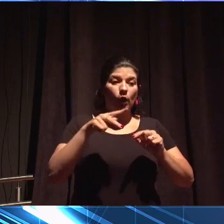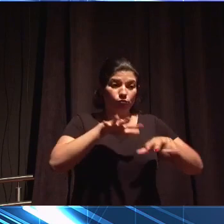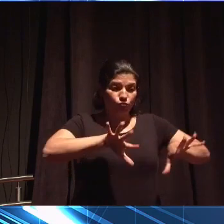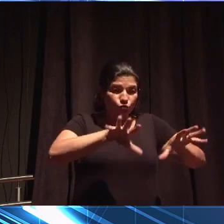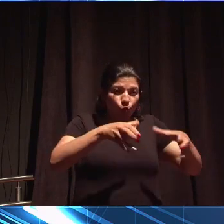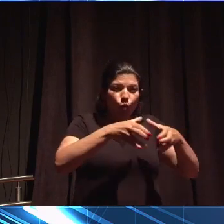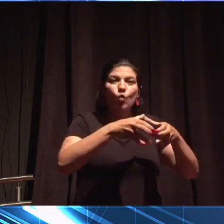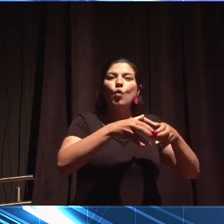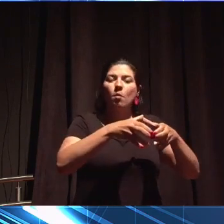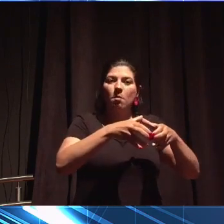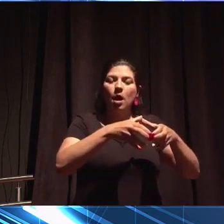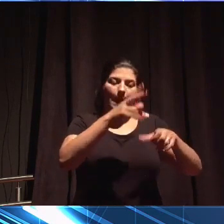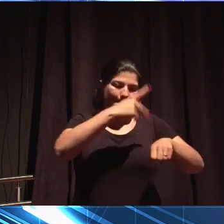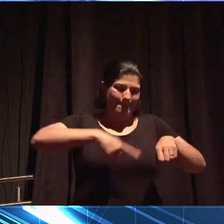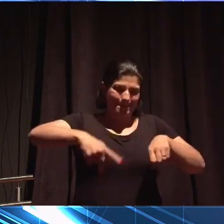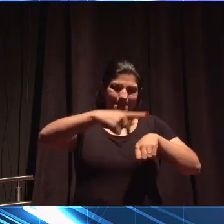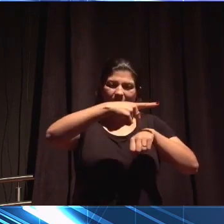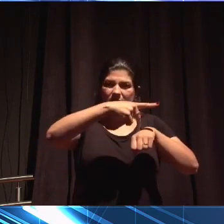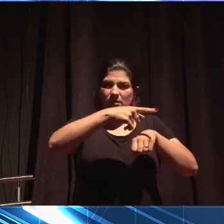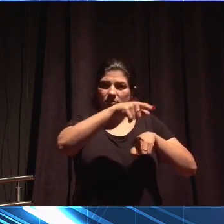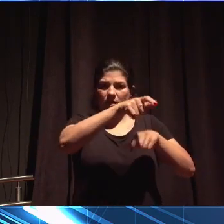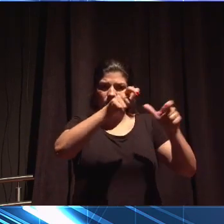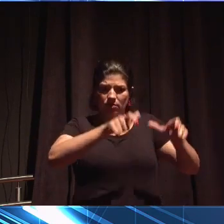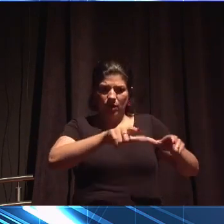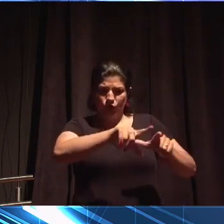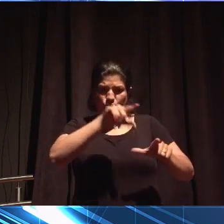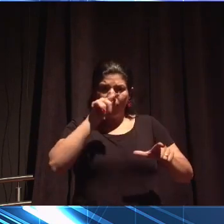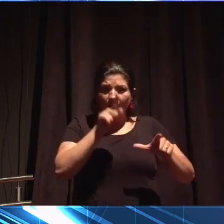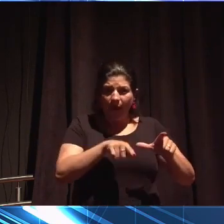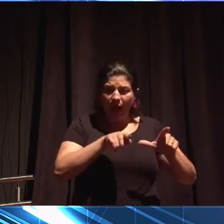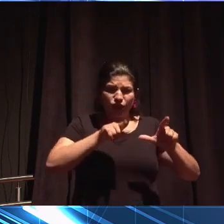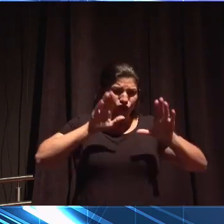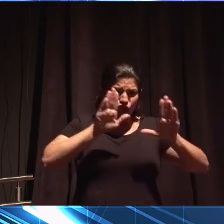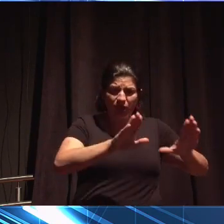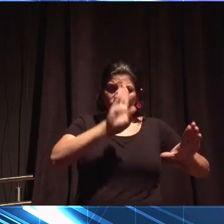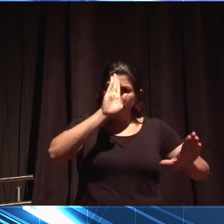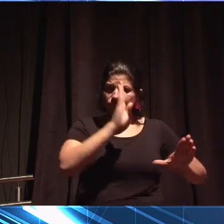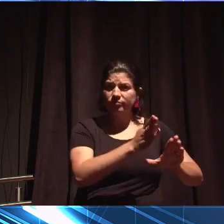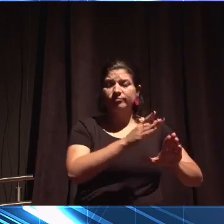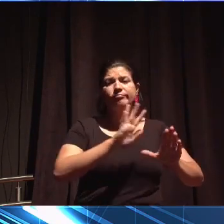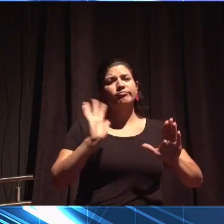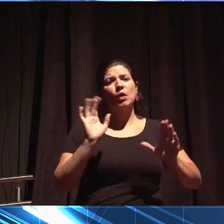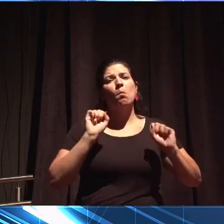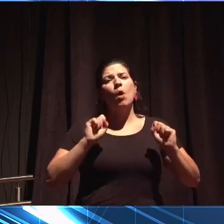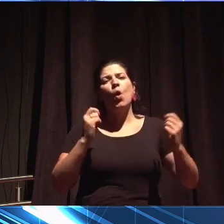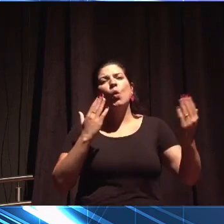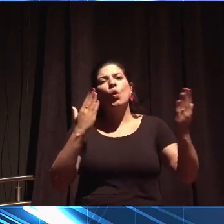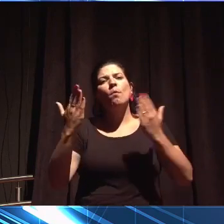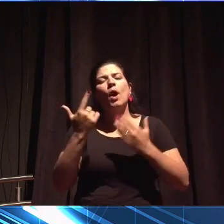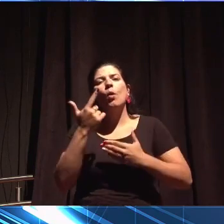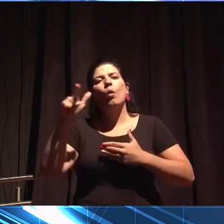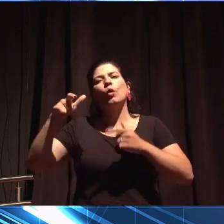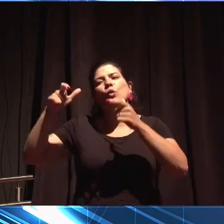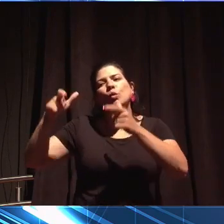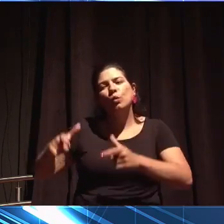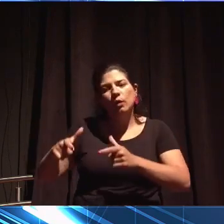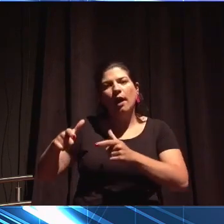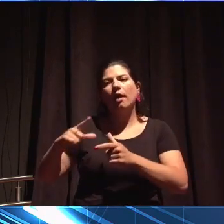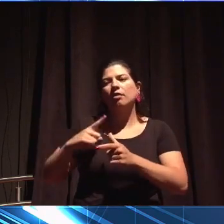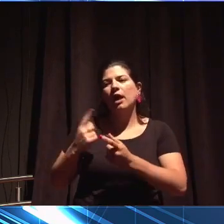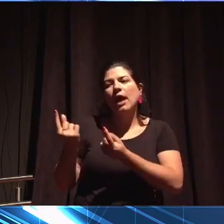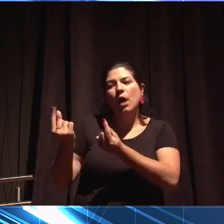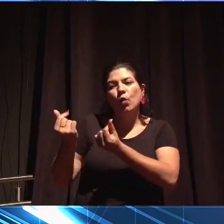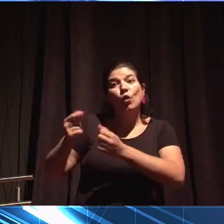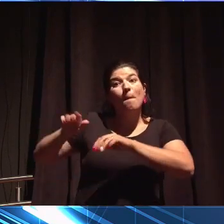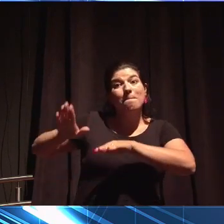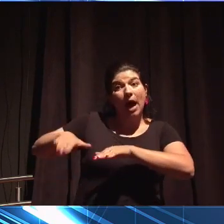inteira no país que você está, naquela região que você está escolhendo. Às vezes, você pode comparar em alguma outra região aquele recurso, que é um pouco